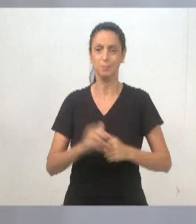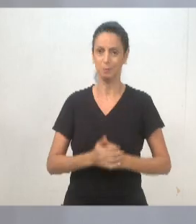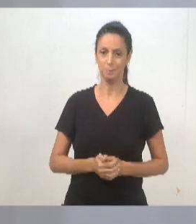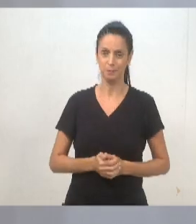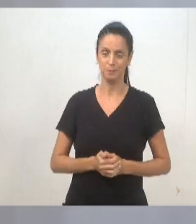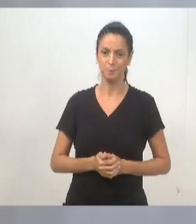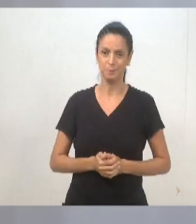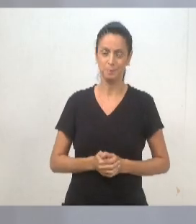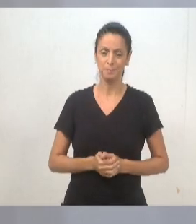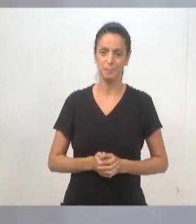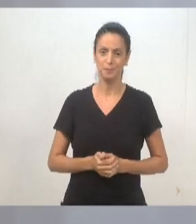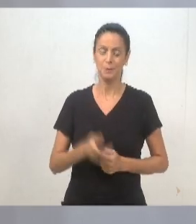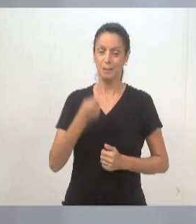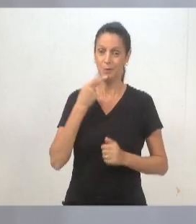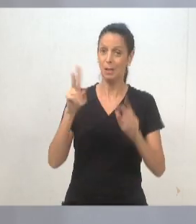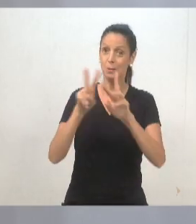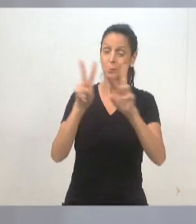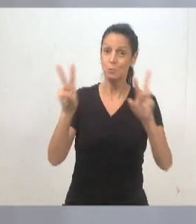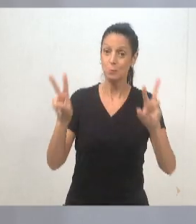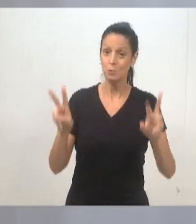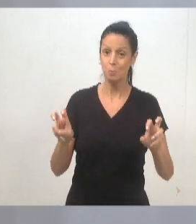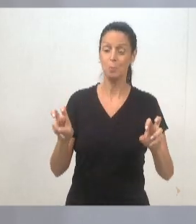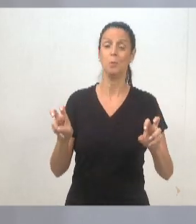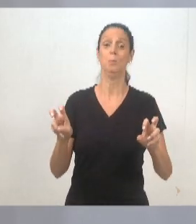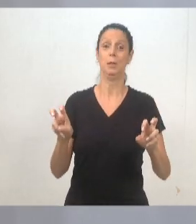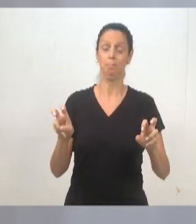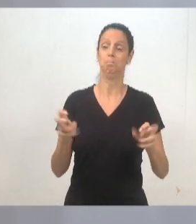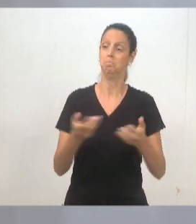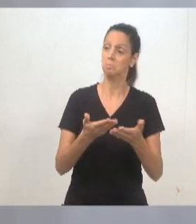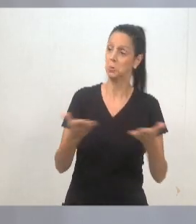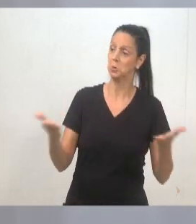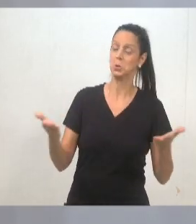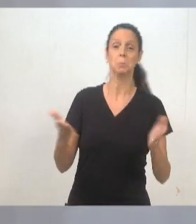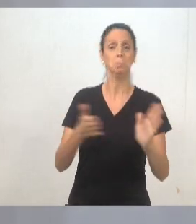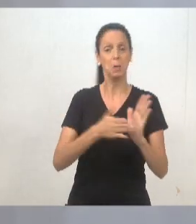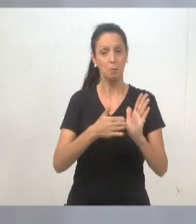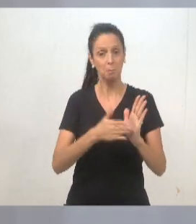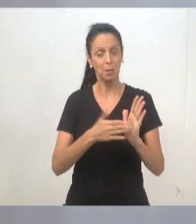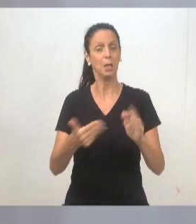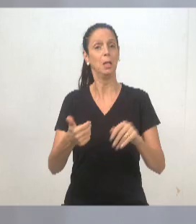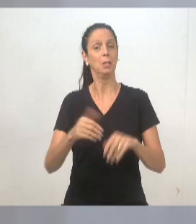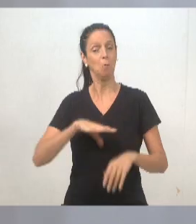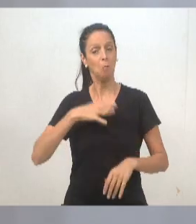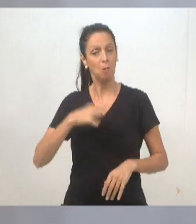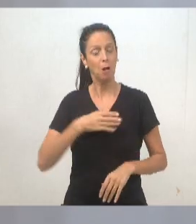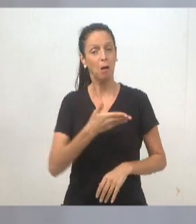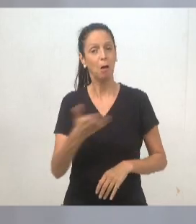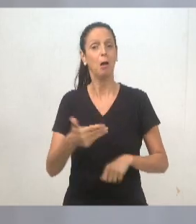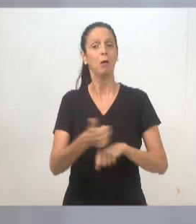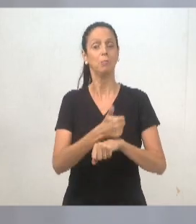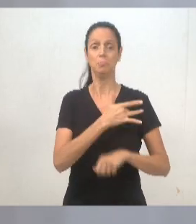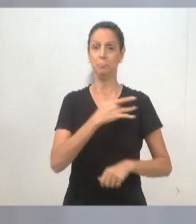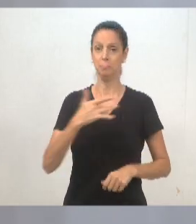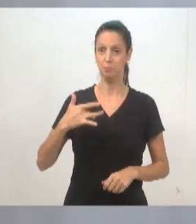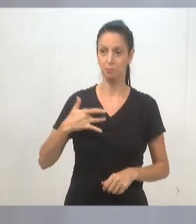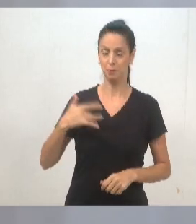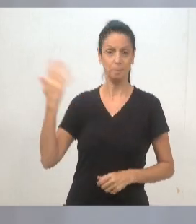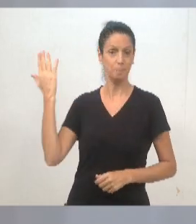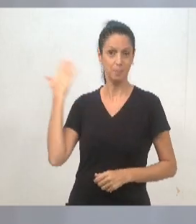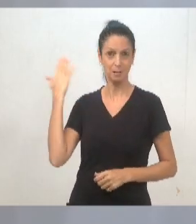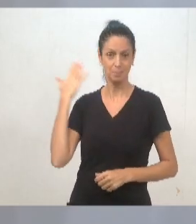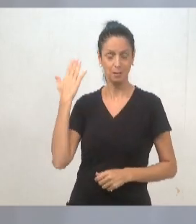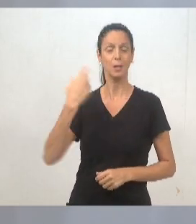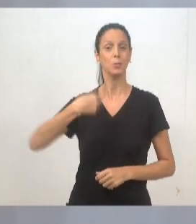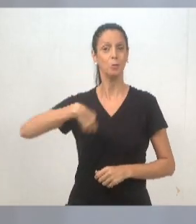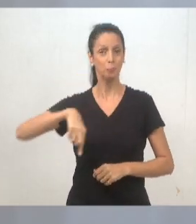falar sobre a bravura dos profissionais de saúde, eu também, vereador Adriano, quando eu estive lá no Ambulatório